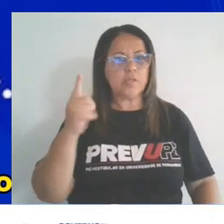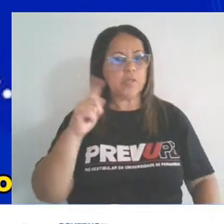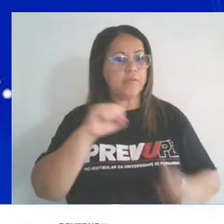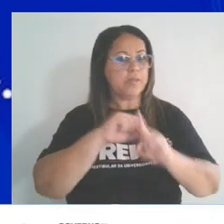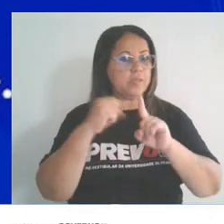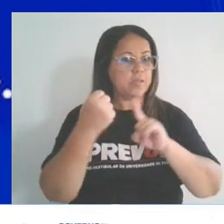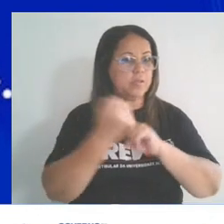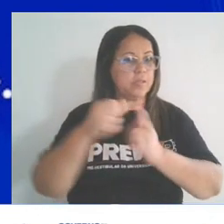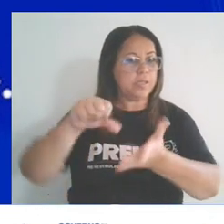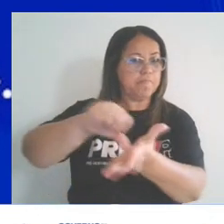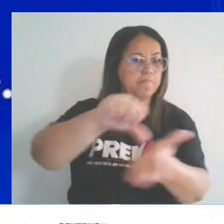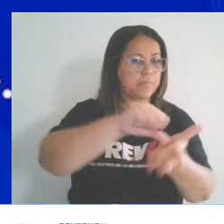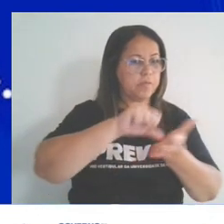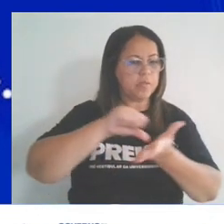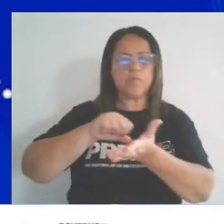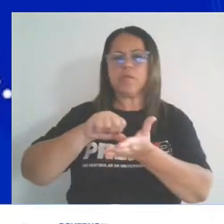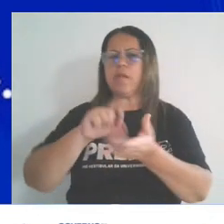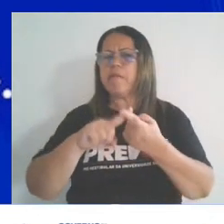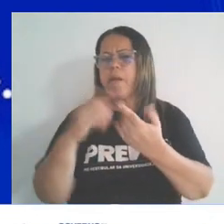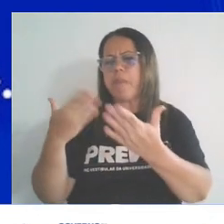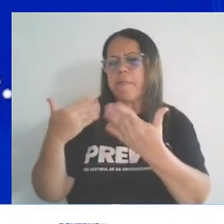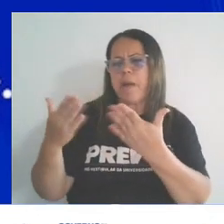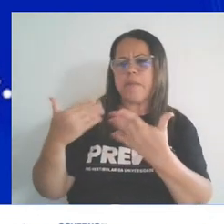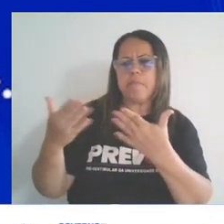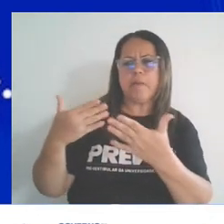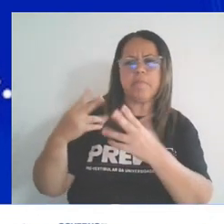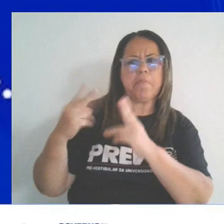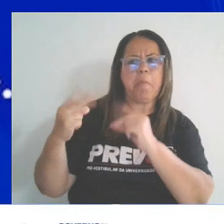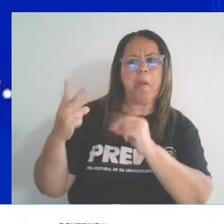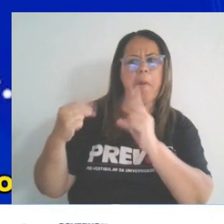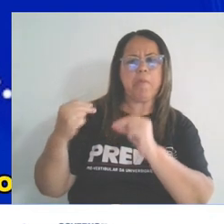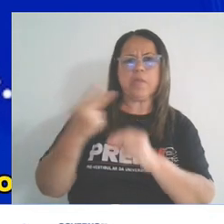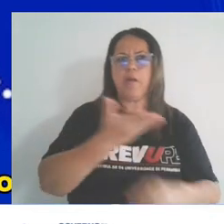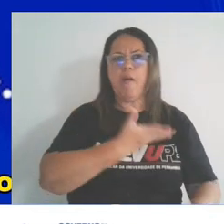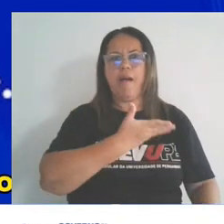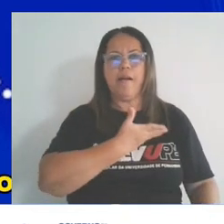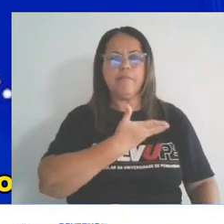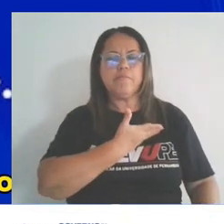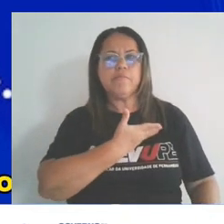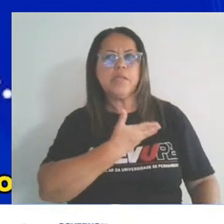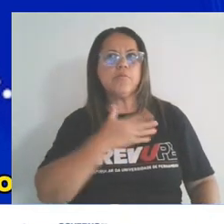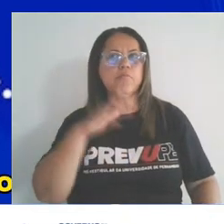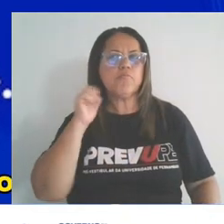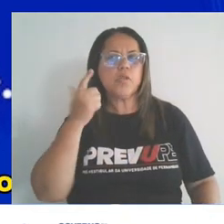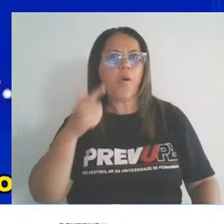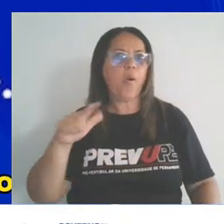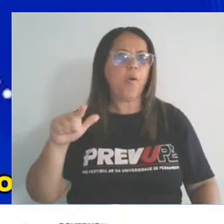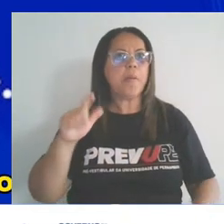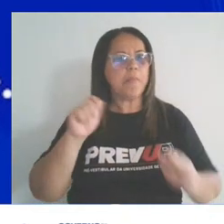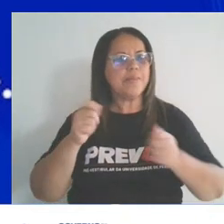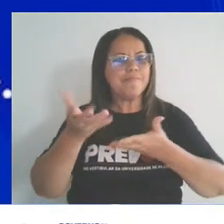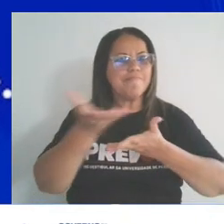polo, conversa com o teu amigo, ele pode ter ouvido algum outro tipo de reflexão em um outro espaço e ele queira compartilhar com